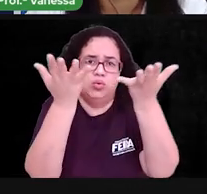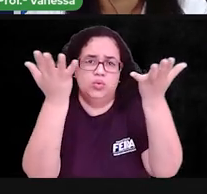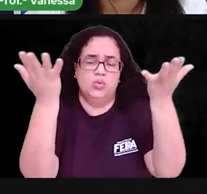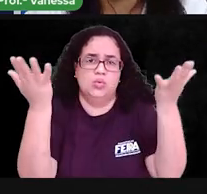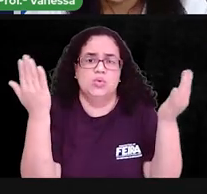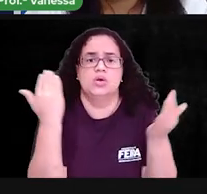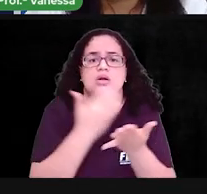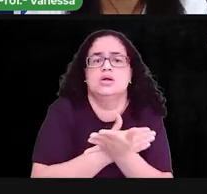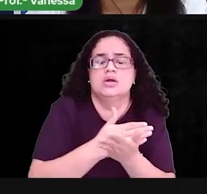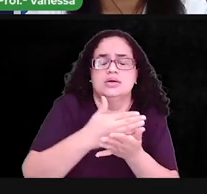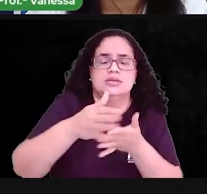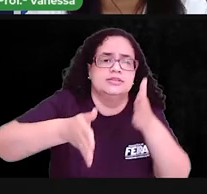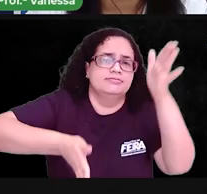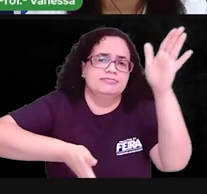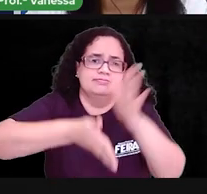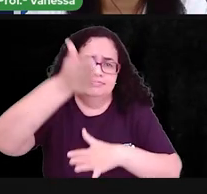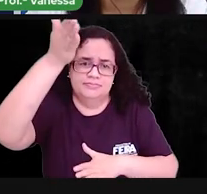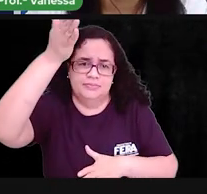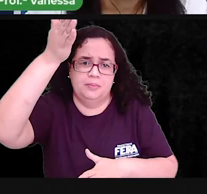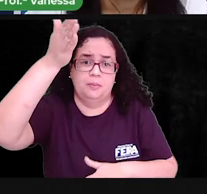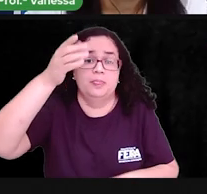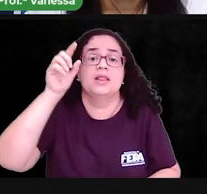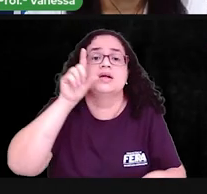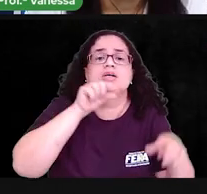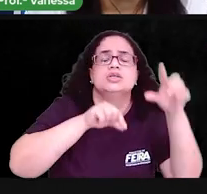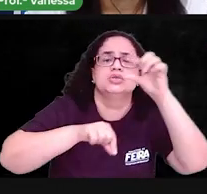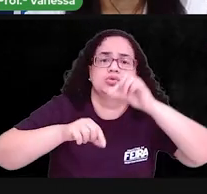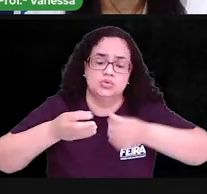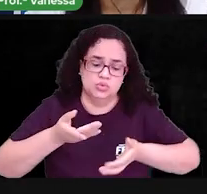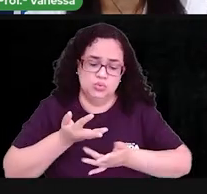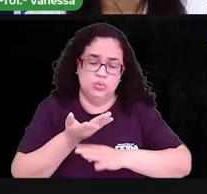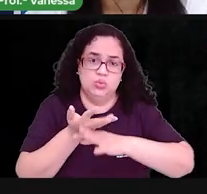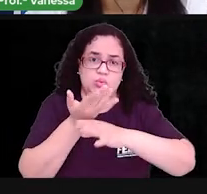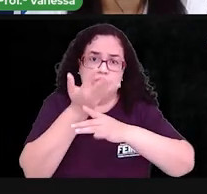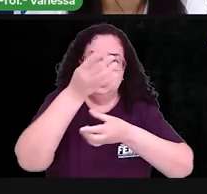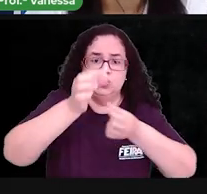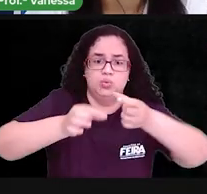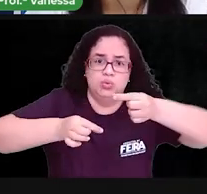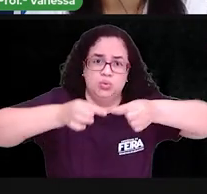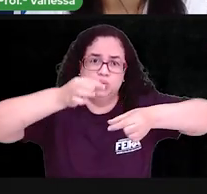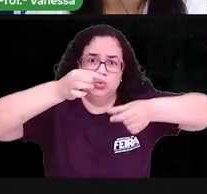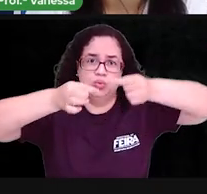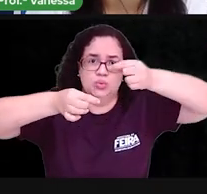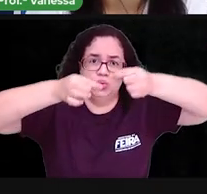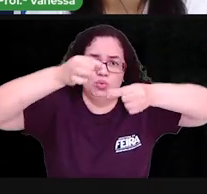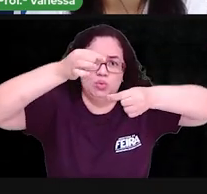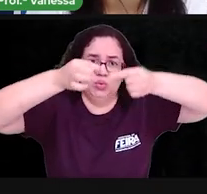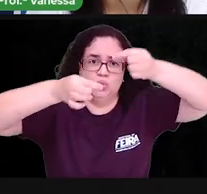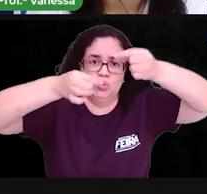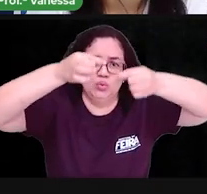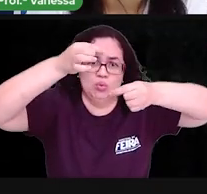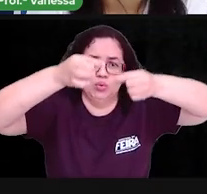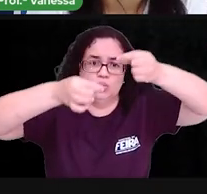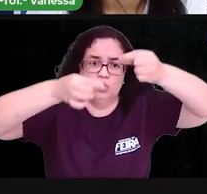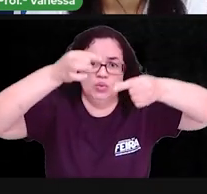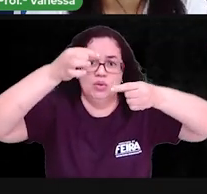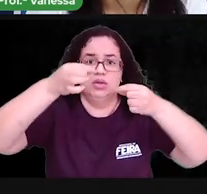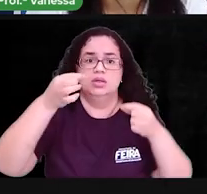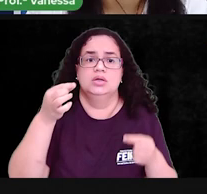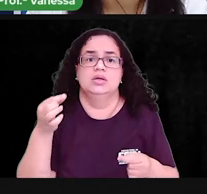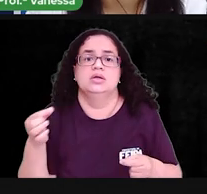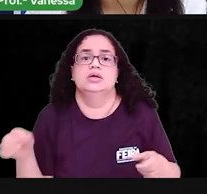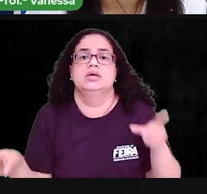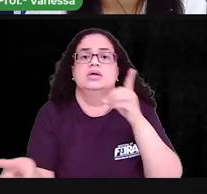começaram sua viagem e as coxinhas foram subir vou sorrindo sorrindo